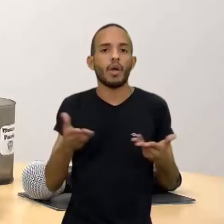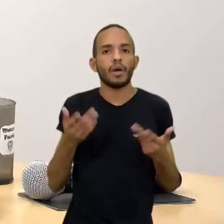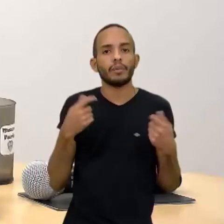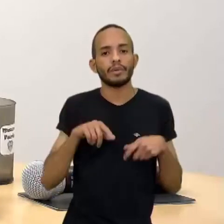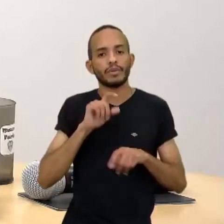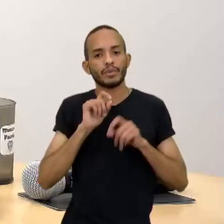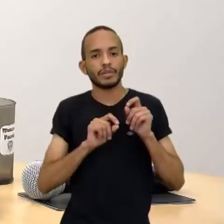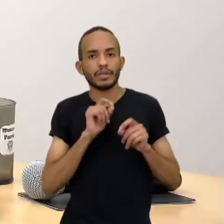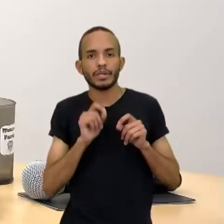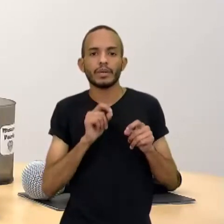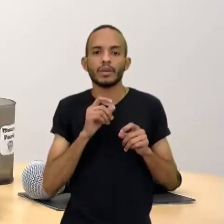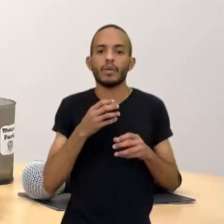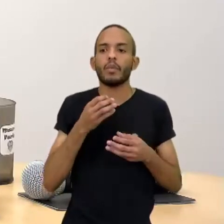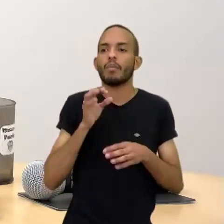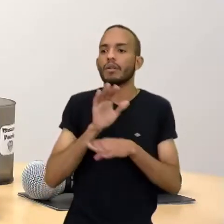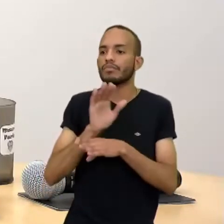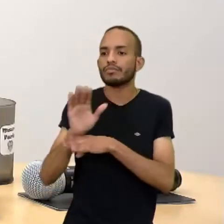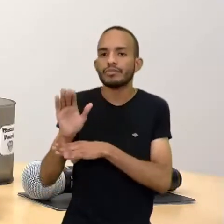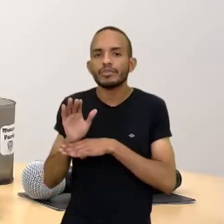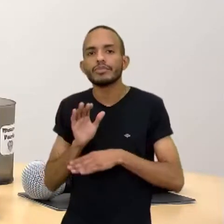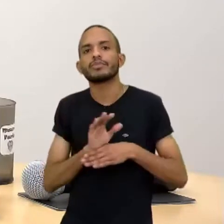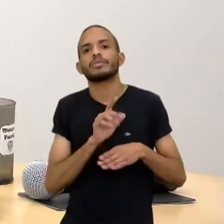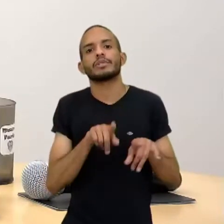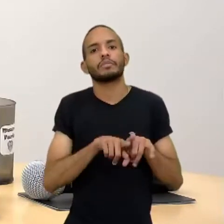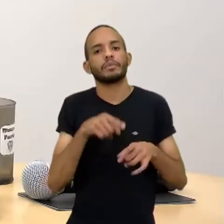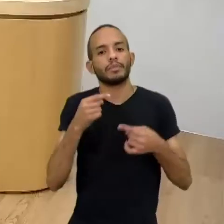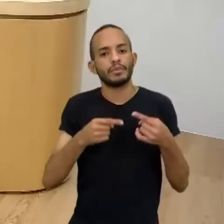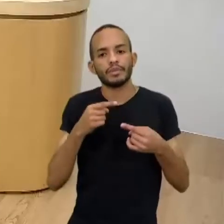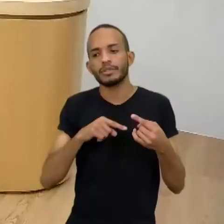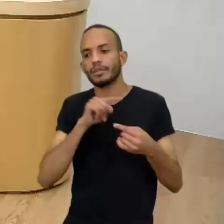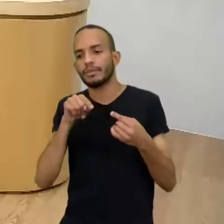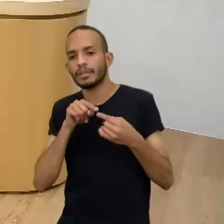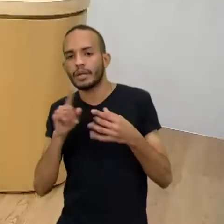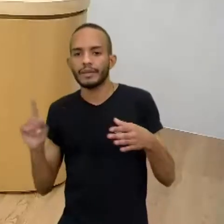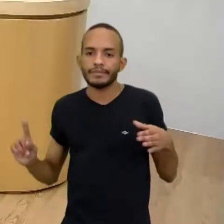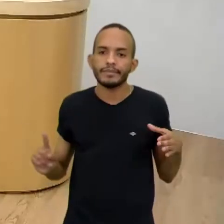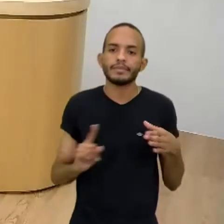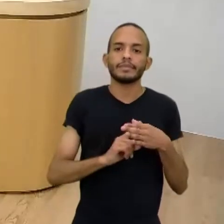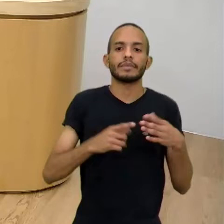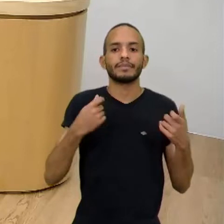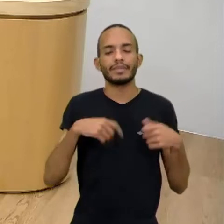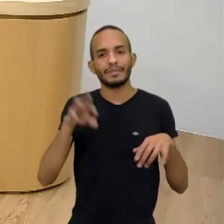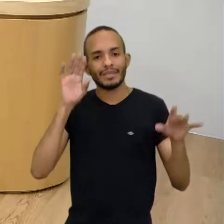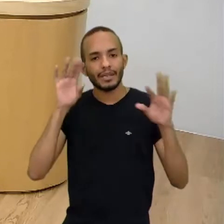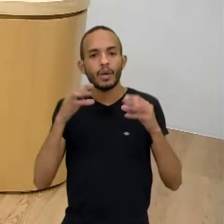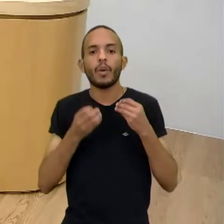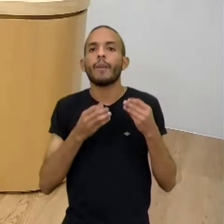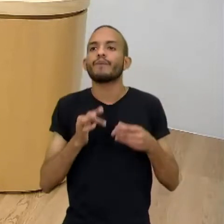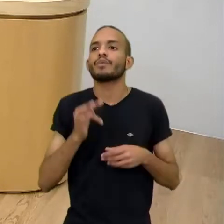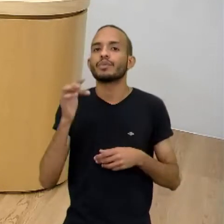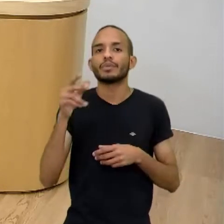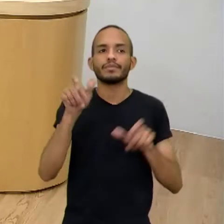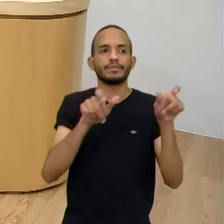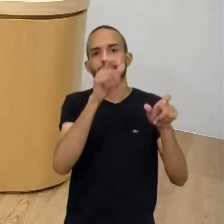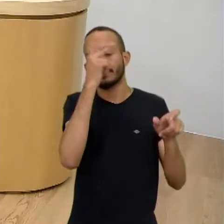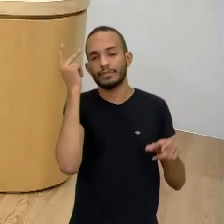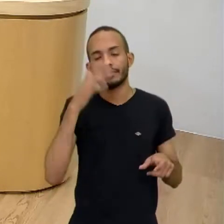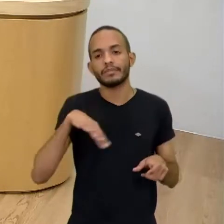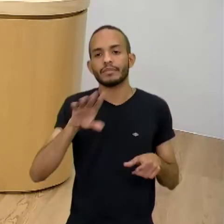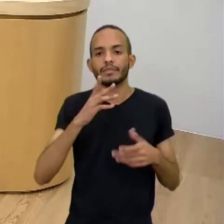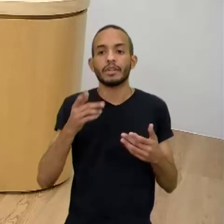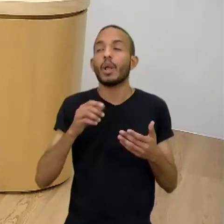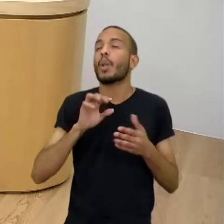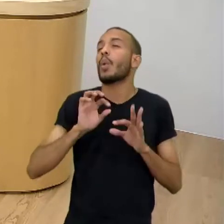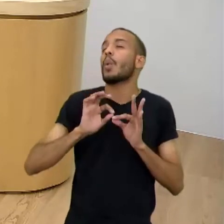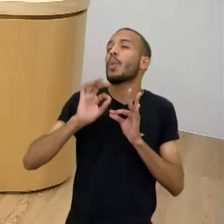fazer um reparo, né? Políticas reparadoras, integrá-los, né? Exatamente, a gente tem que pensar agora como que vai ser o futuro dessas pessoas, porque essas pessoas estão longe da